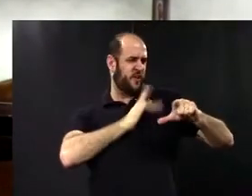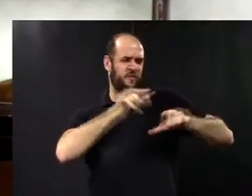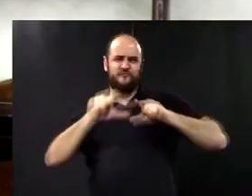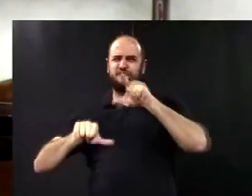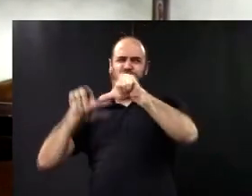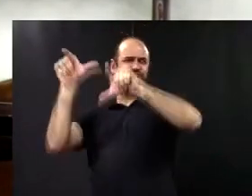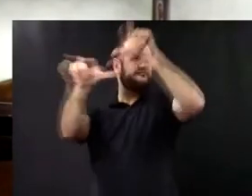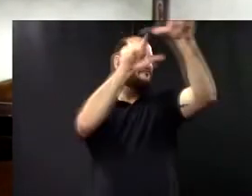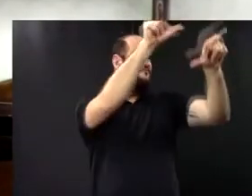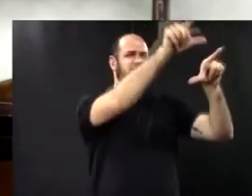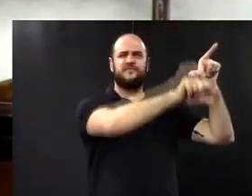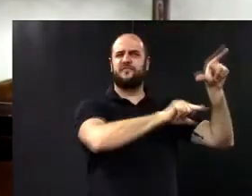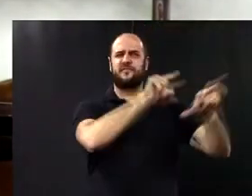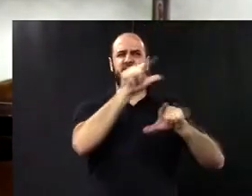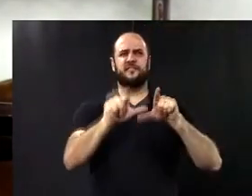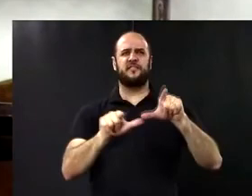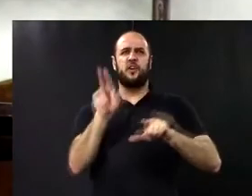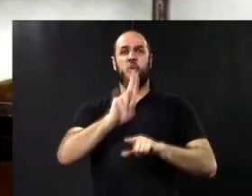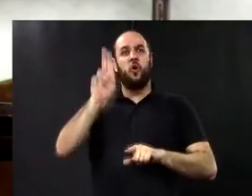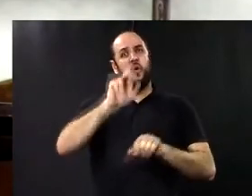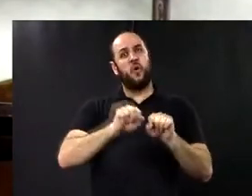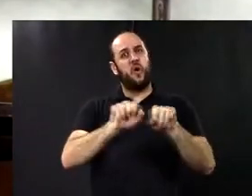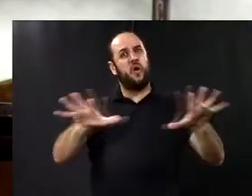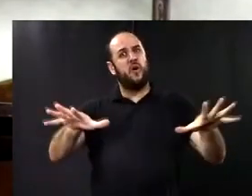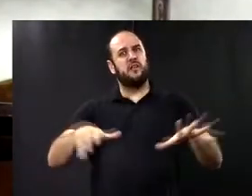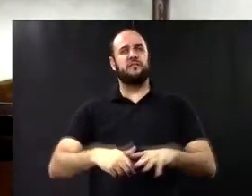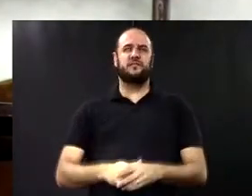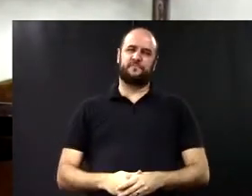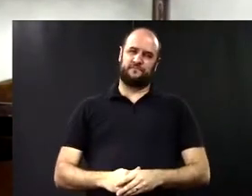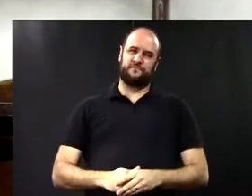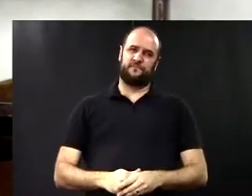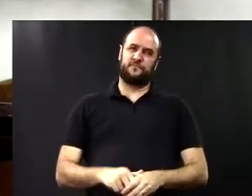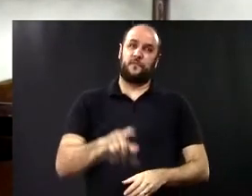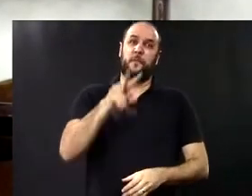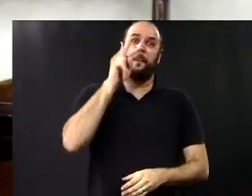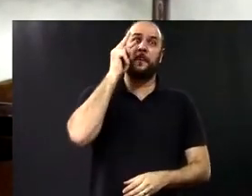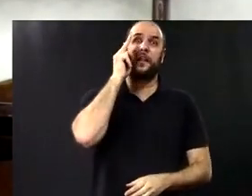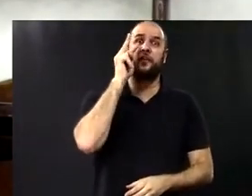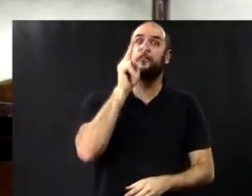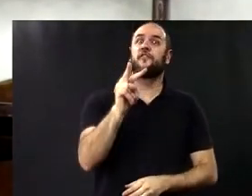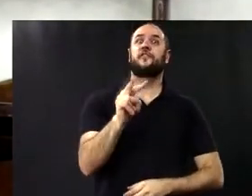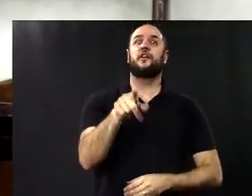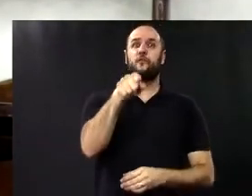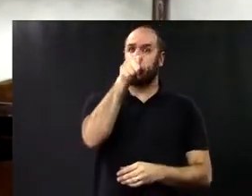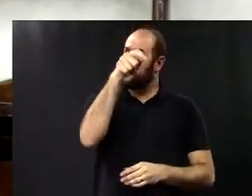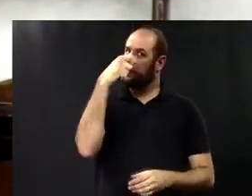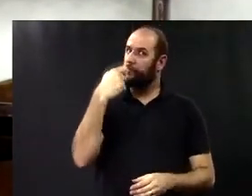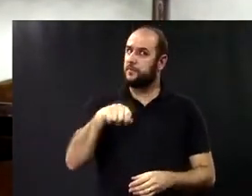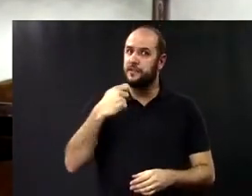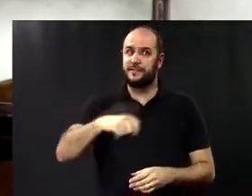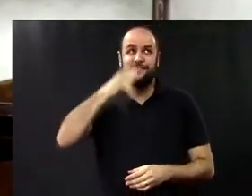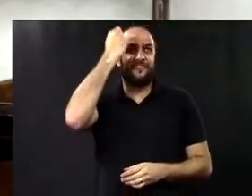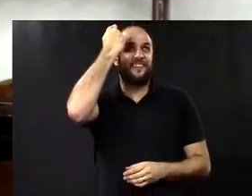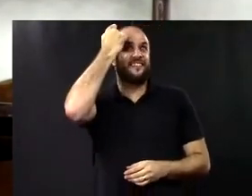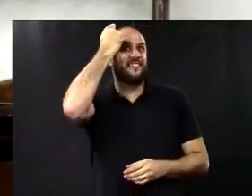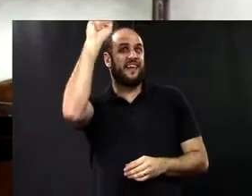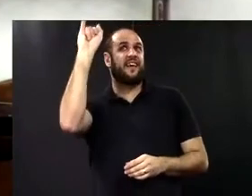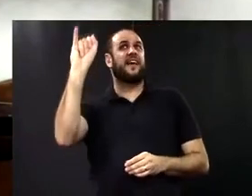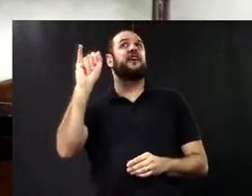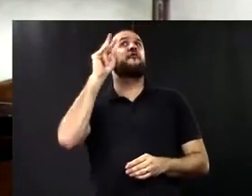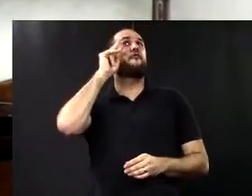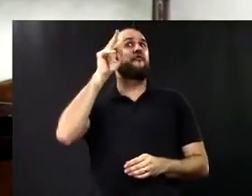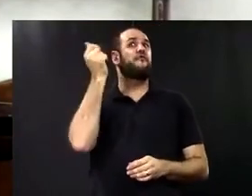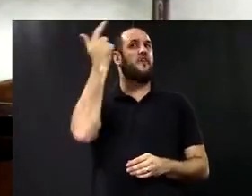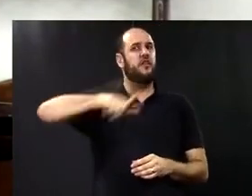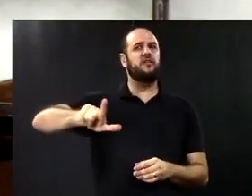através dessa pandemia. Veja como você teve que reavaliar muitos dos seus conceitos agora que